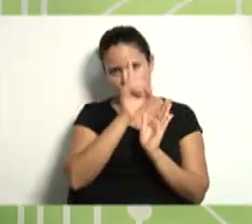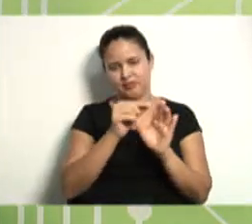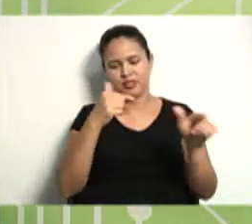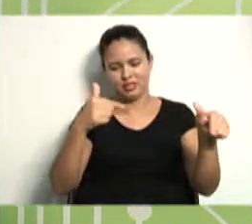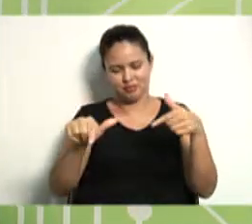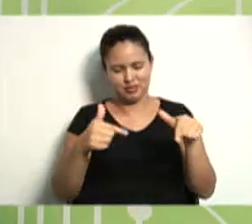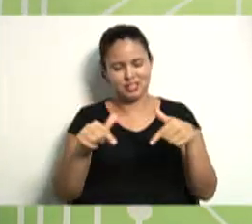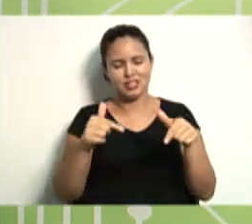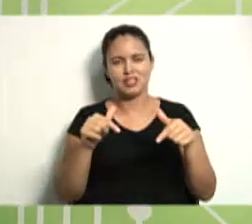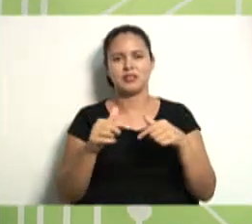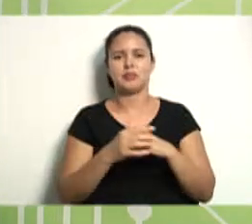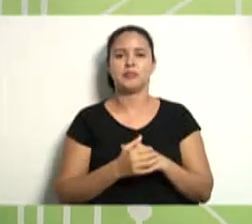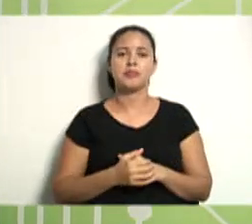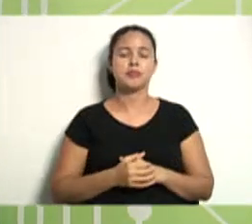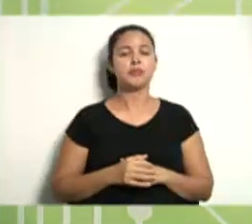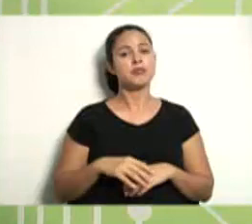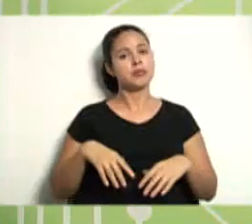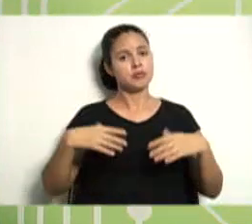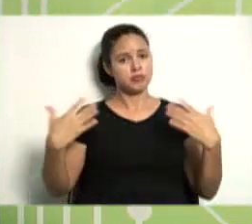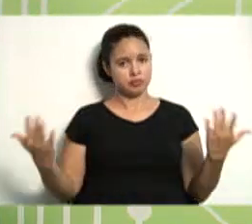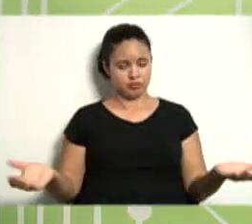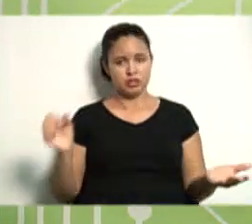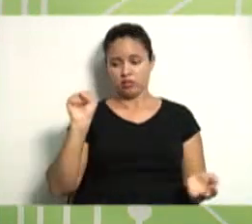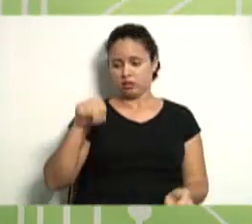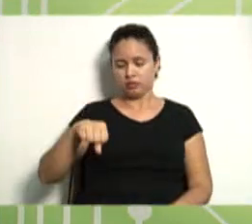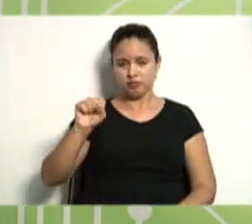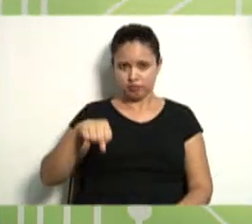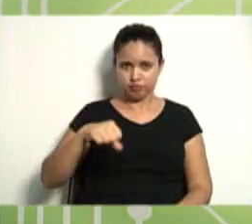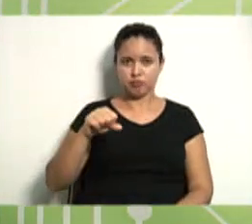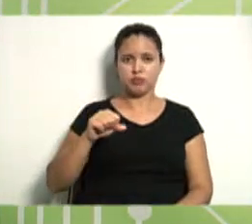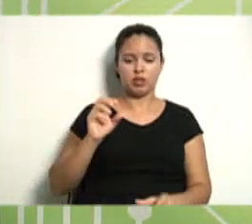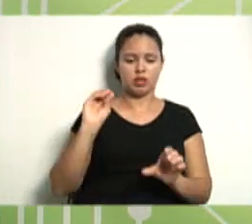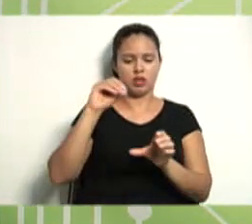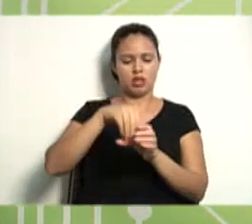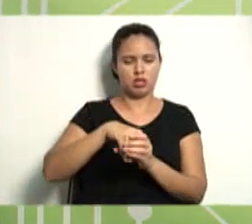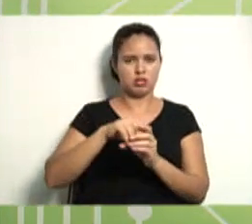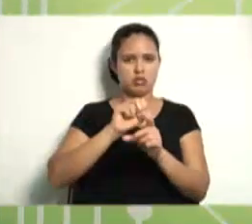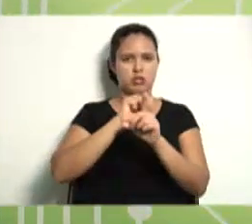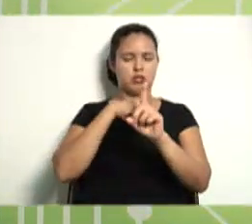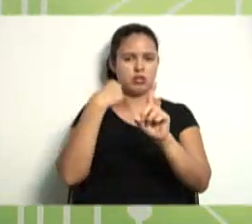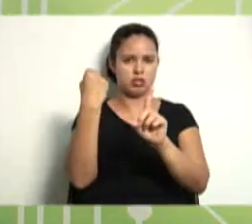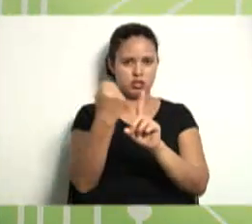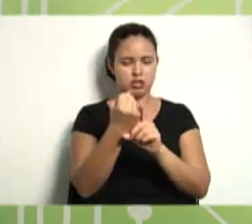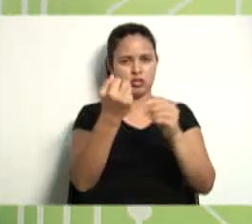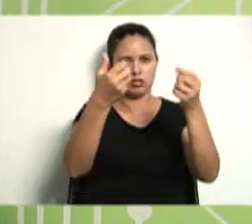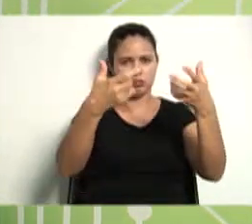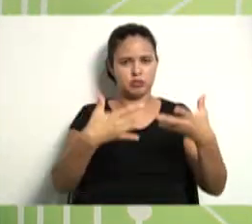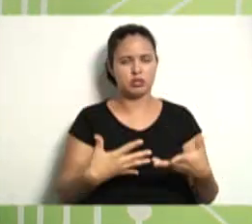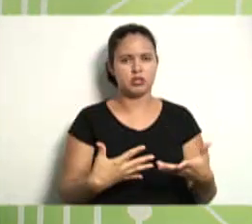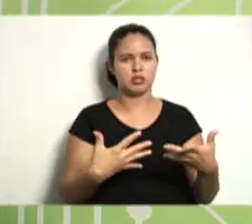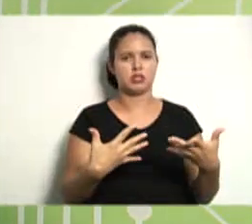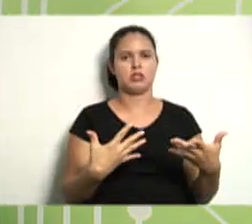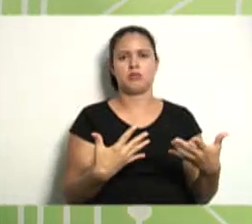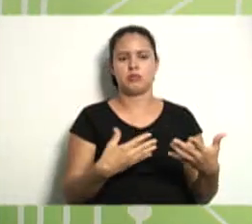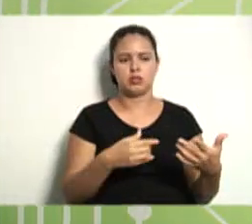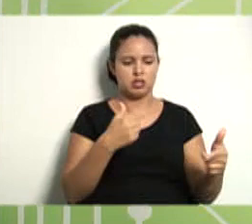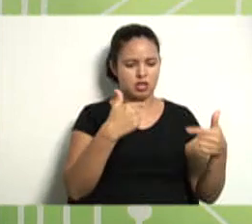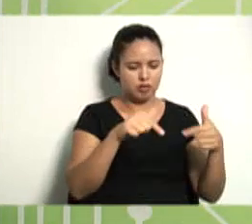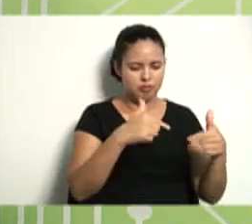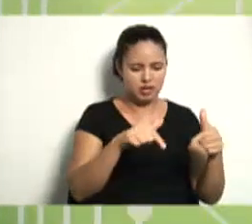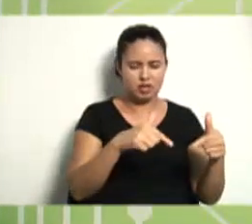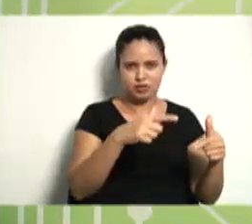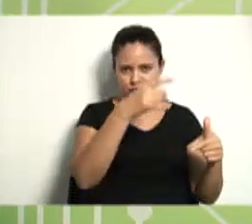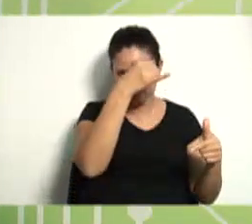Não tem na nossa sociedade como nós fugirmos ao trabalho, porque a todo momento nós,